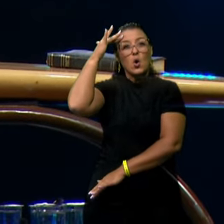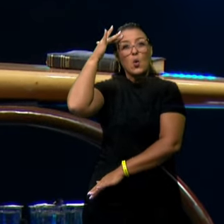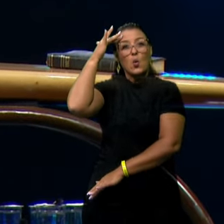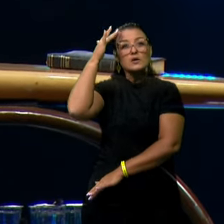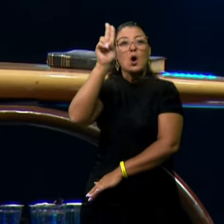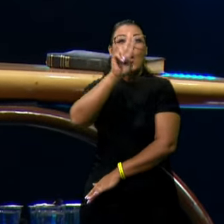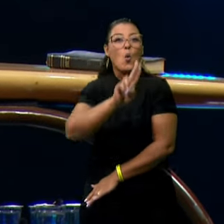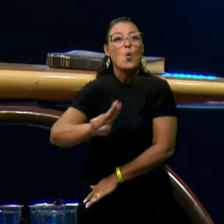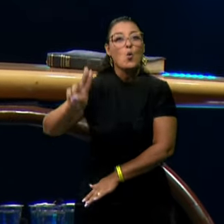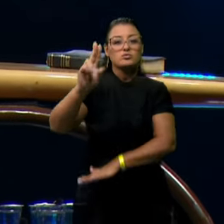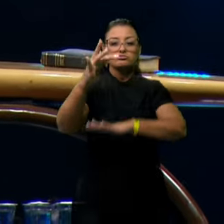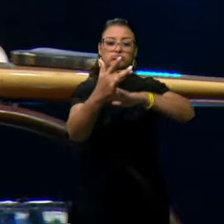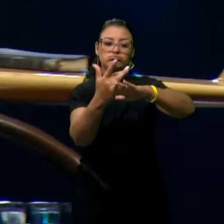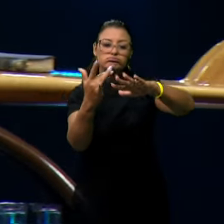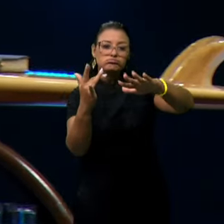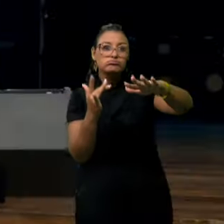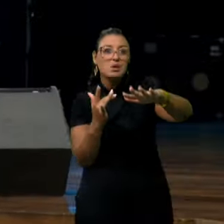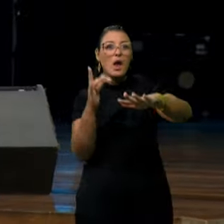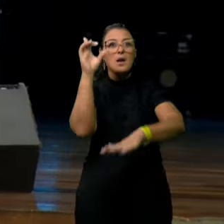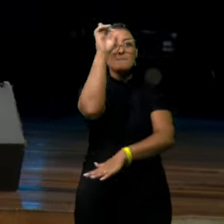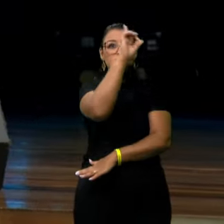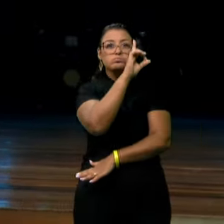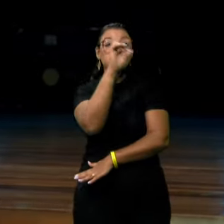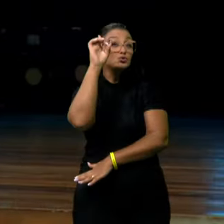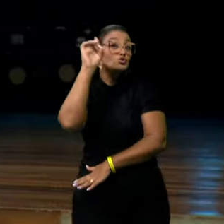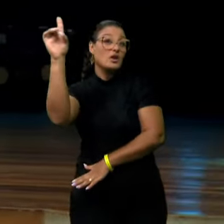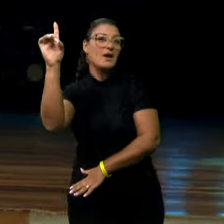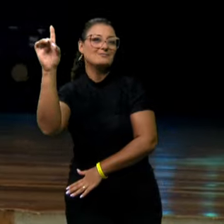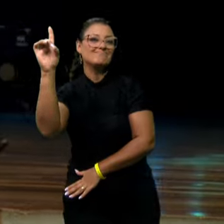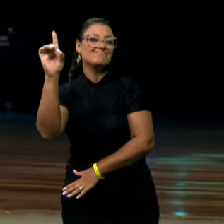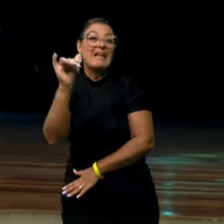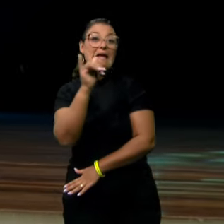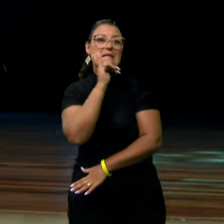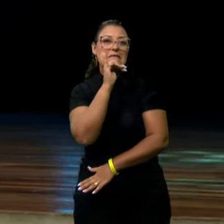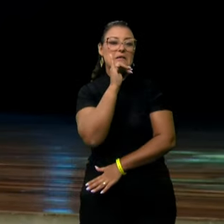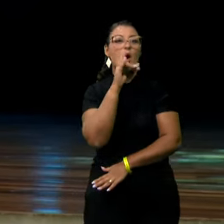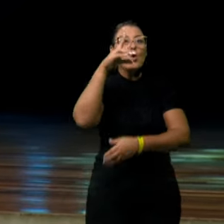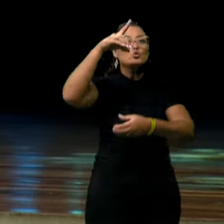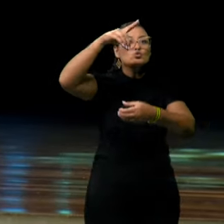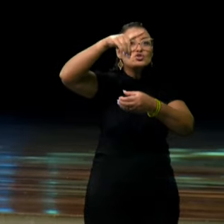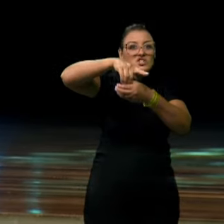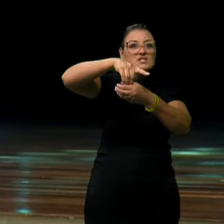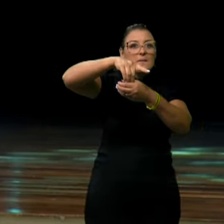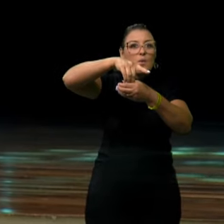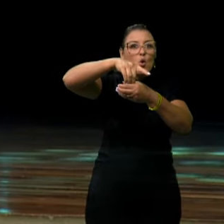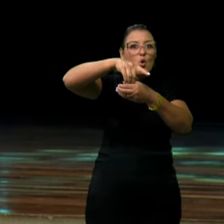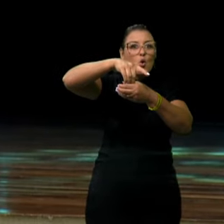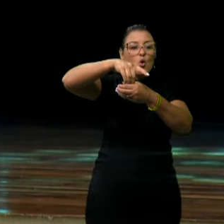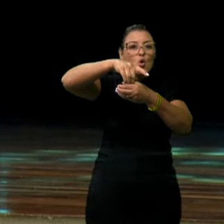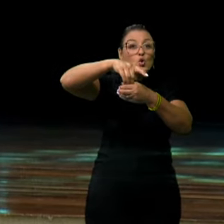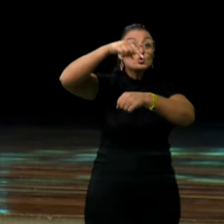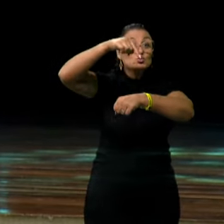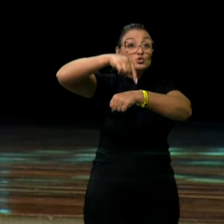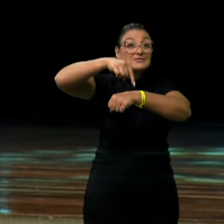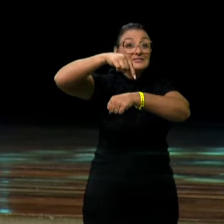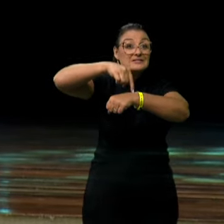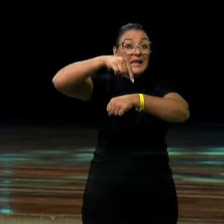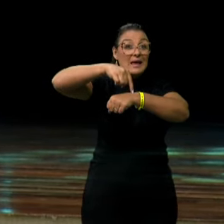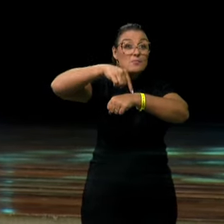isso significa que o dízimo do tempo poder Nossa geração o dízimo do tempo